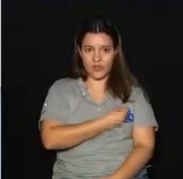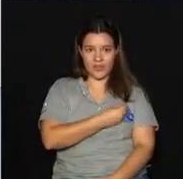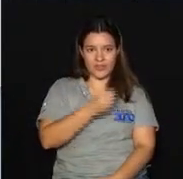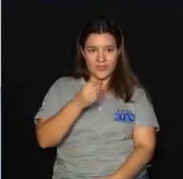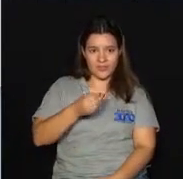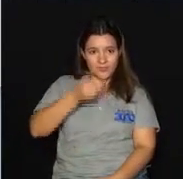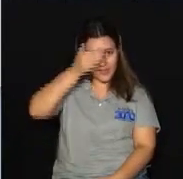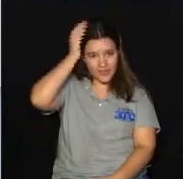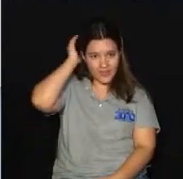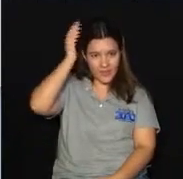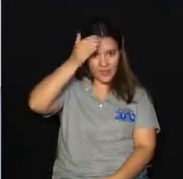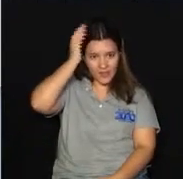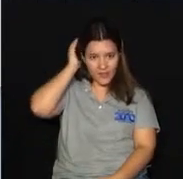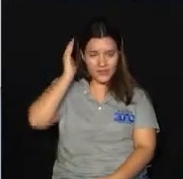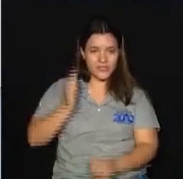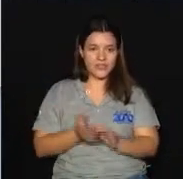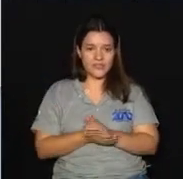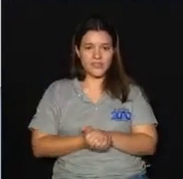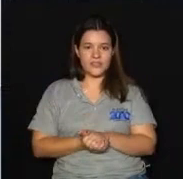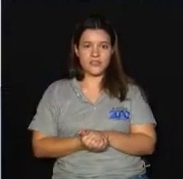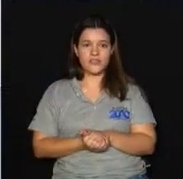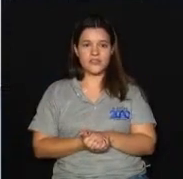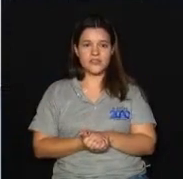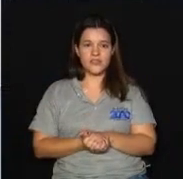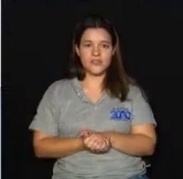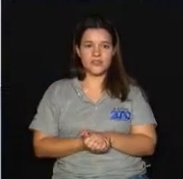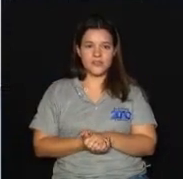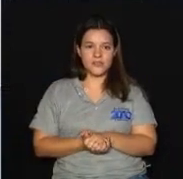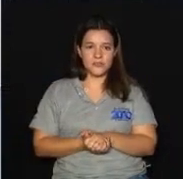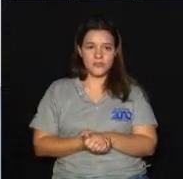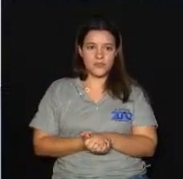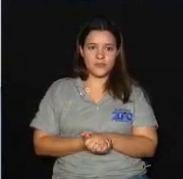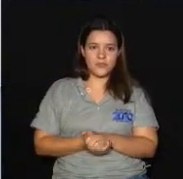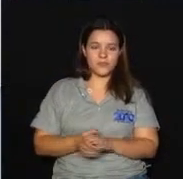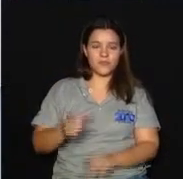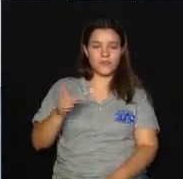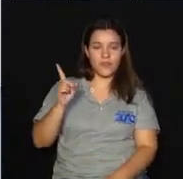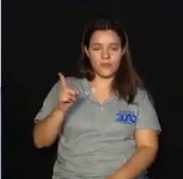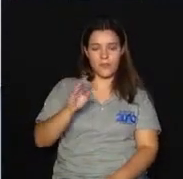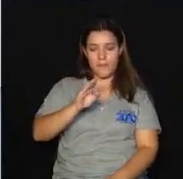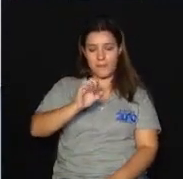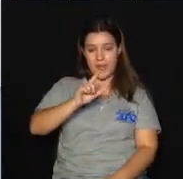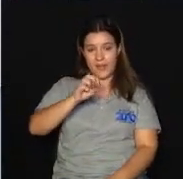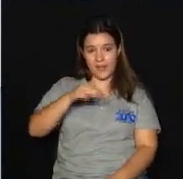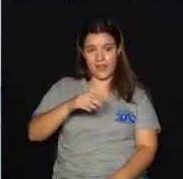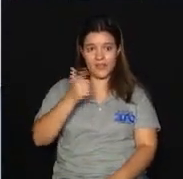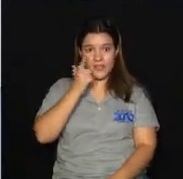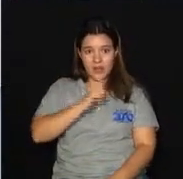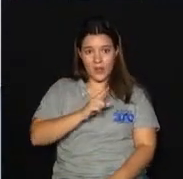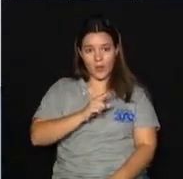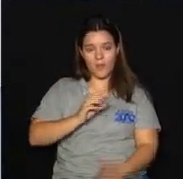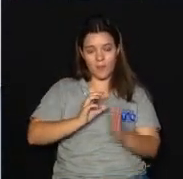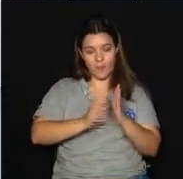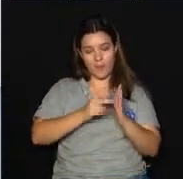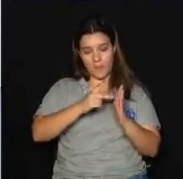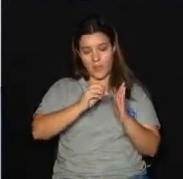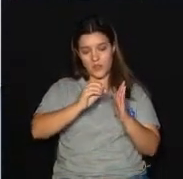o candidato Dário Saad. Que mais? Em Belém, Edmilson Rodrigues, do PSOL, eleito prefeito,